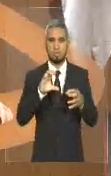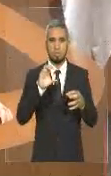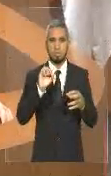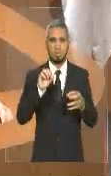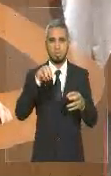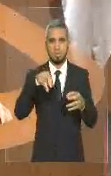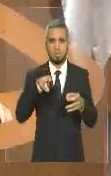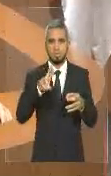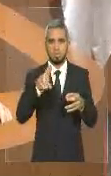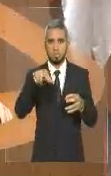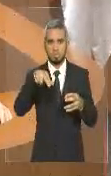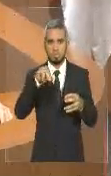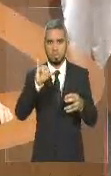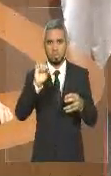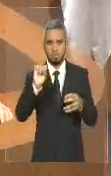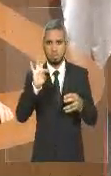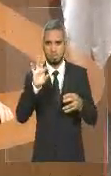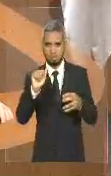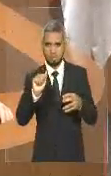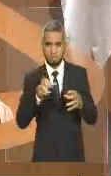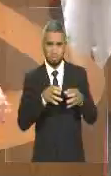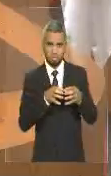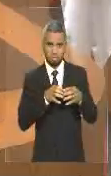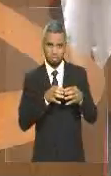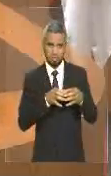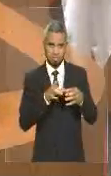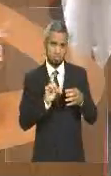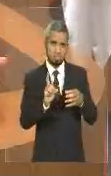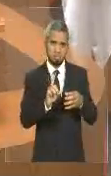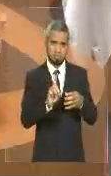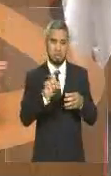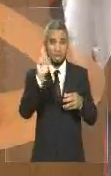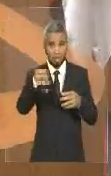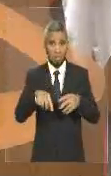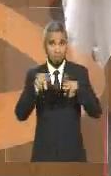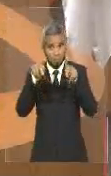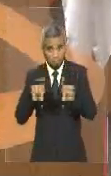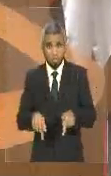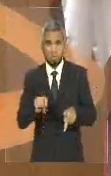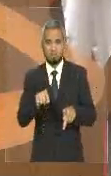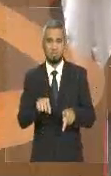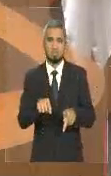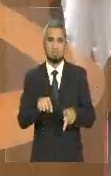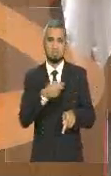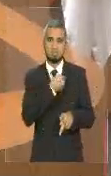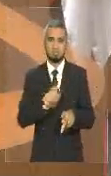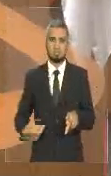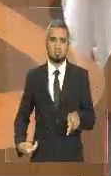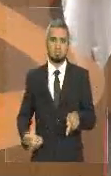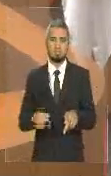se elegeu, o povo recuperou o comando do governo do Estado.